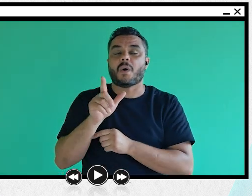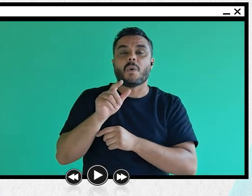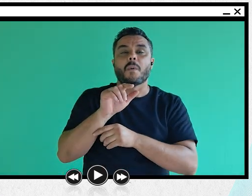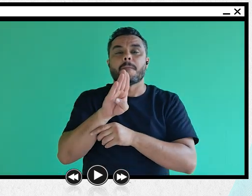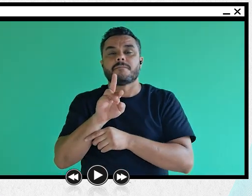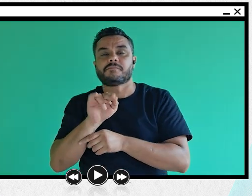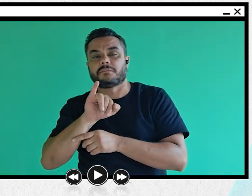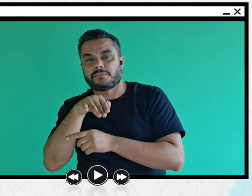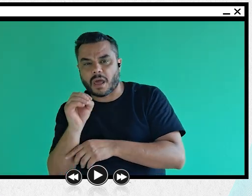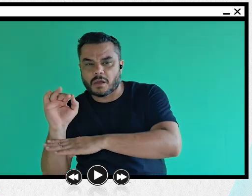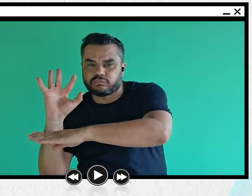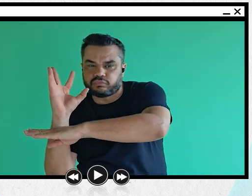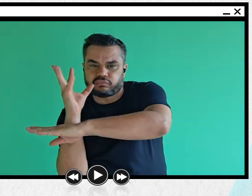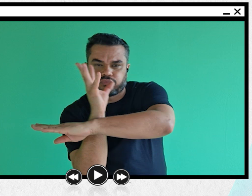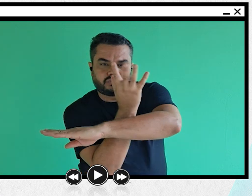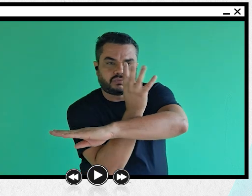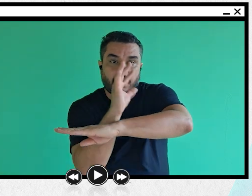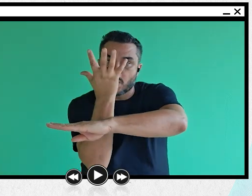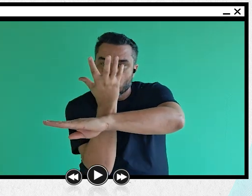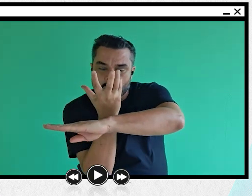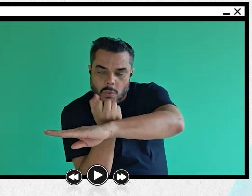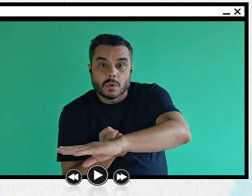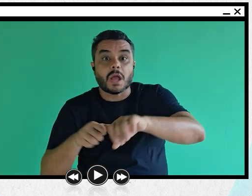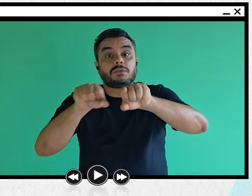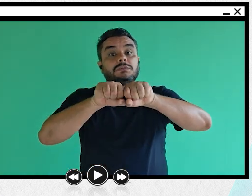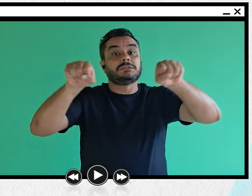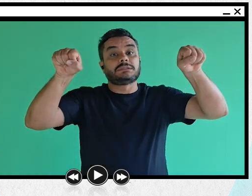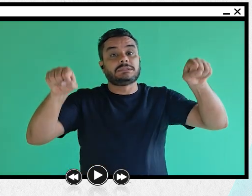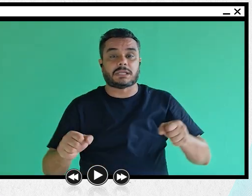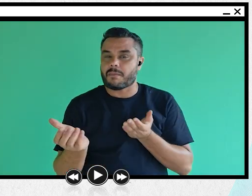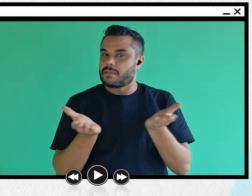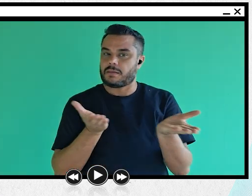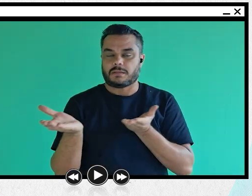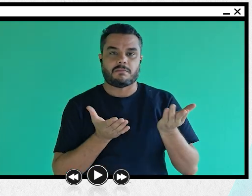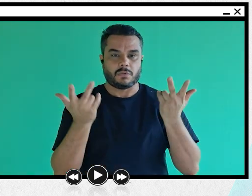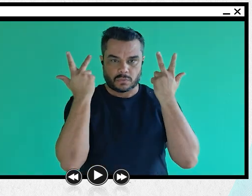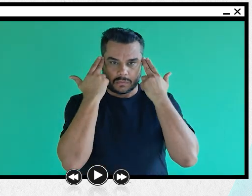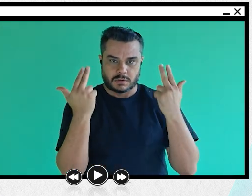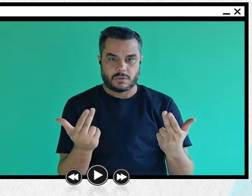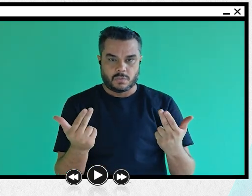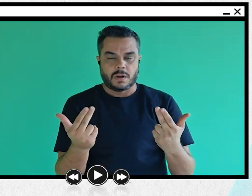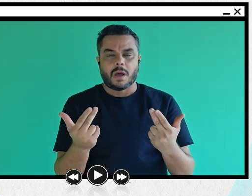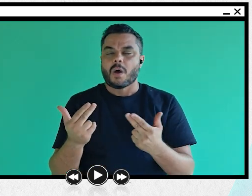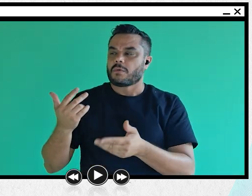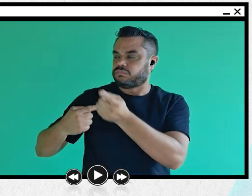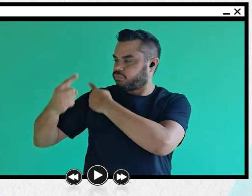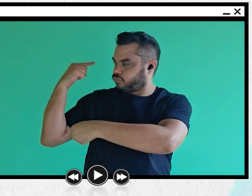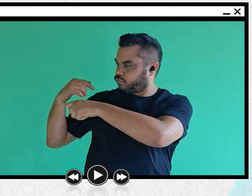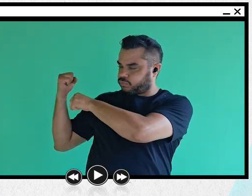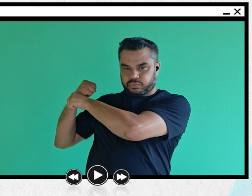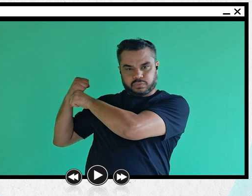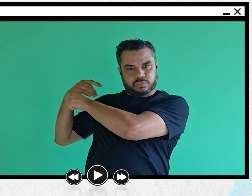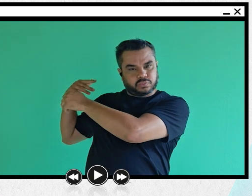eles absorvem. Ou seja, é um sistema de tratamento natural que foi desenvolvido durante milhões